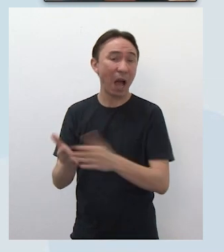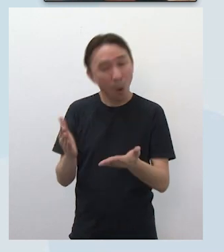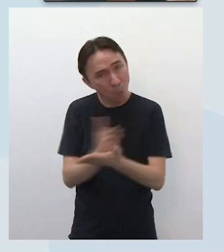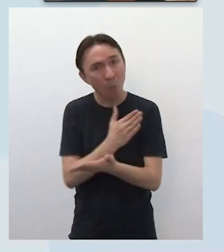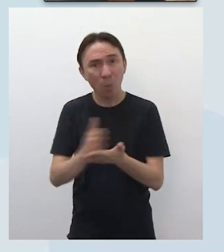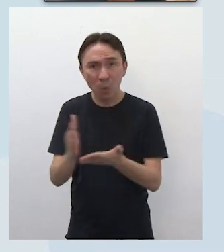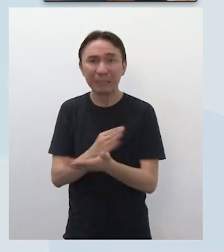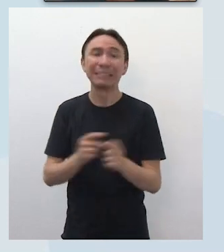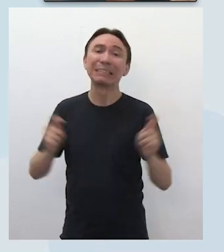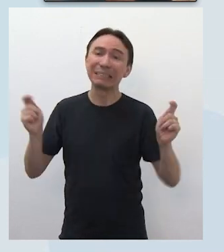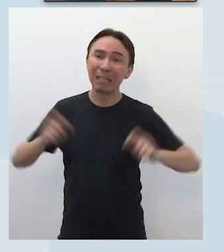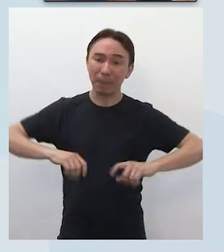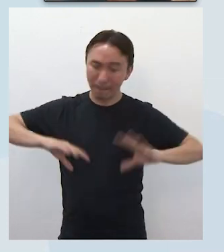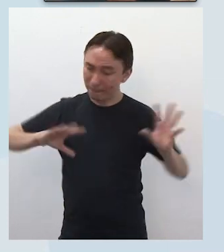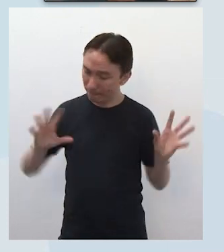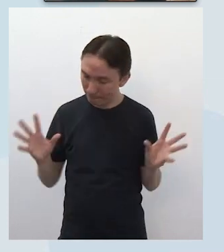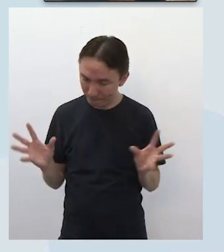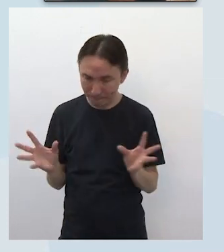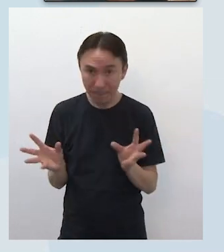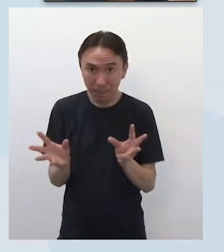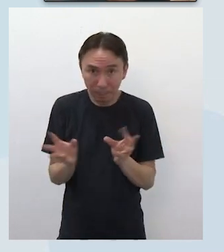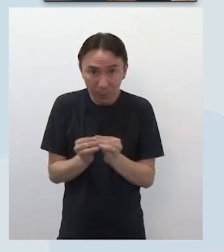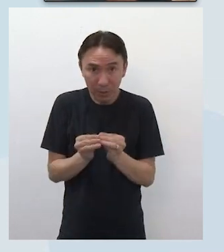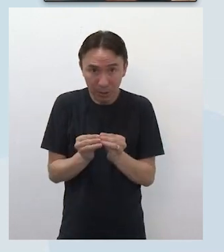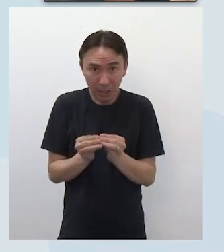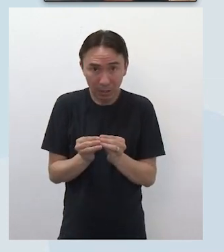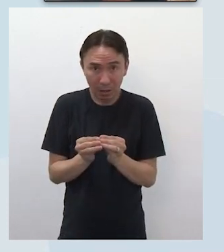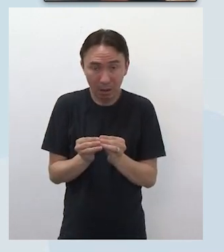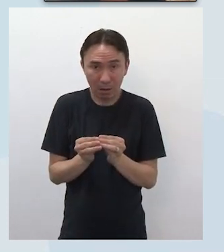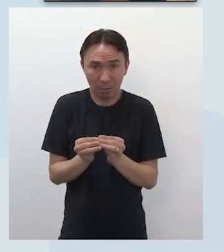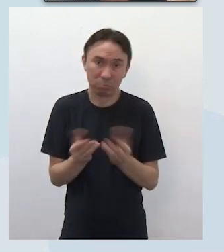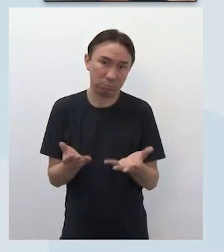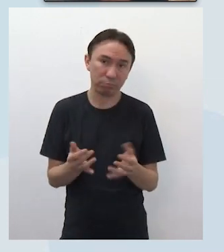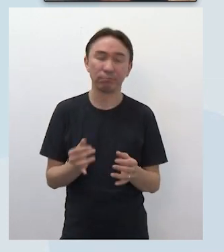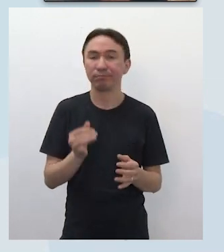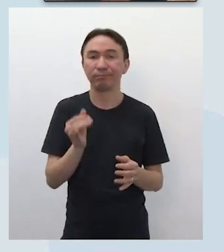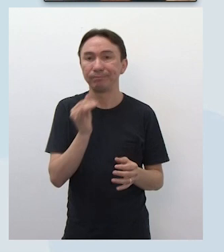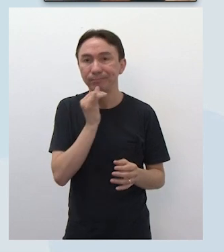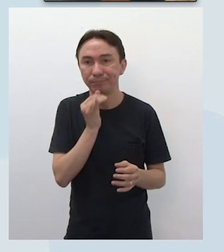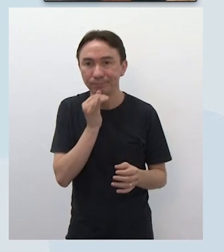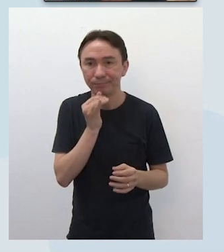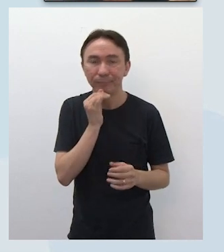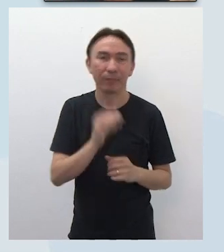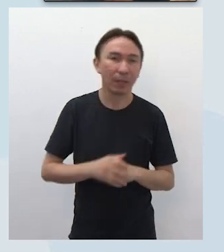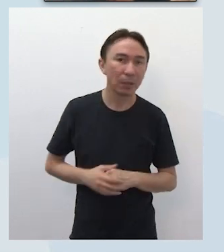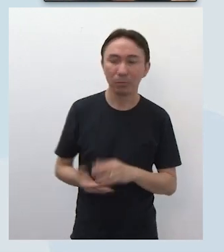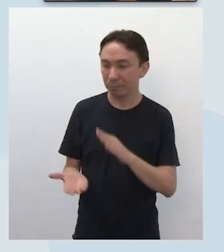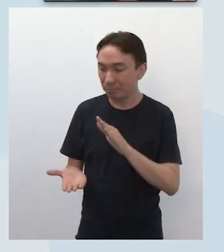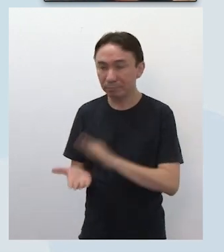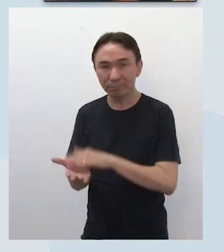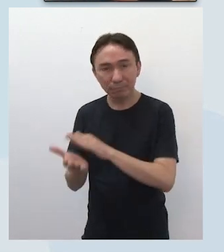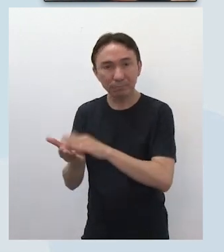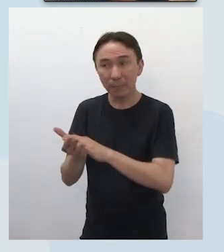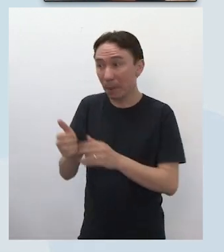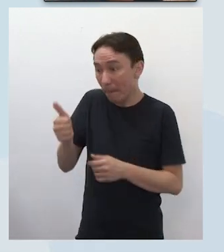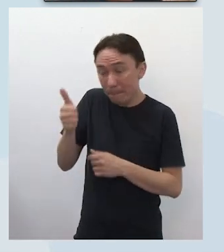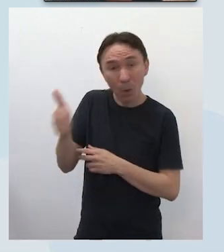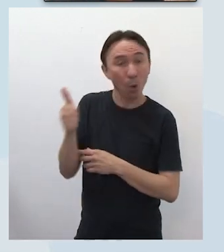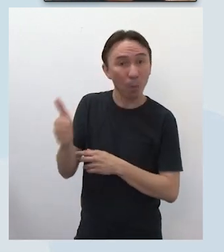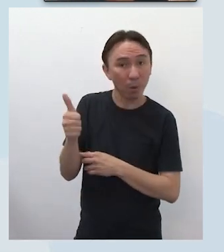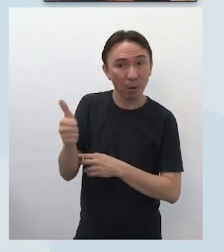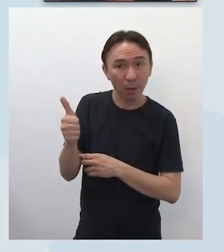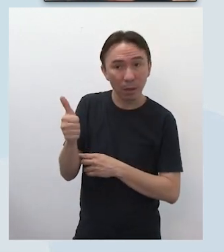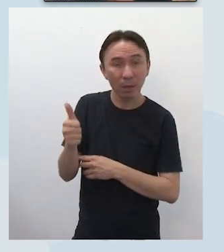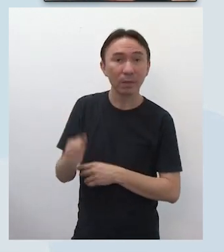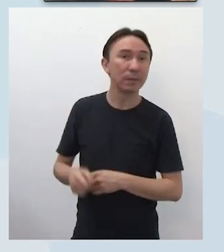coisas, né? Então, nós podemos, por exemplo, imaginar que o elogio produtivo sempre vai descrever